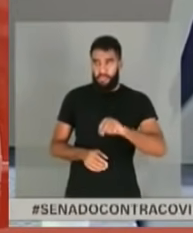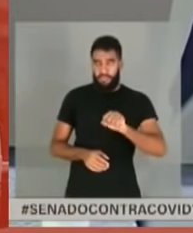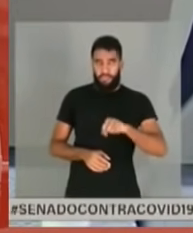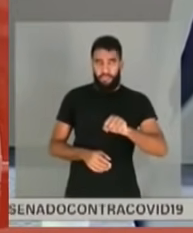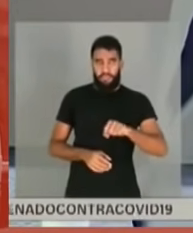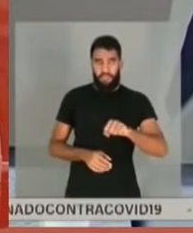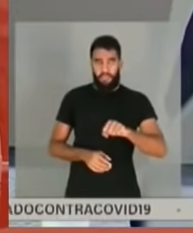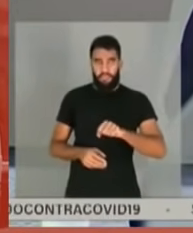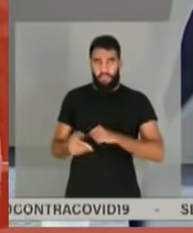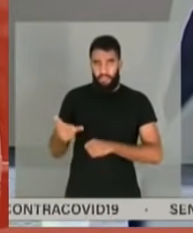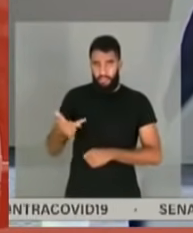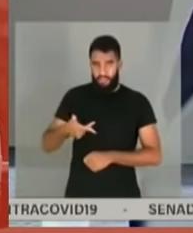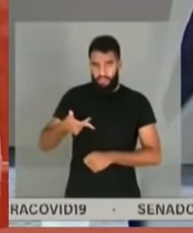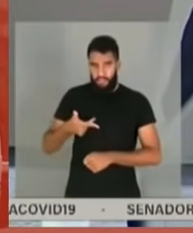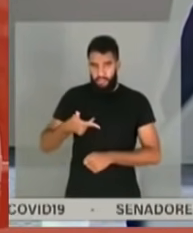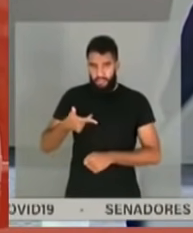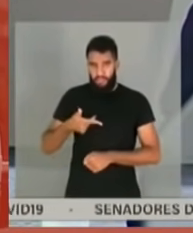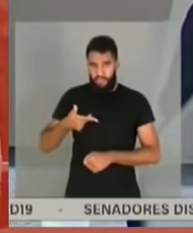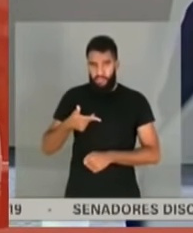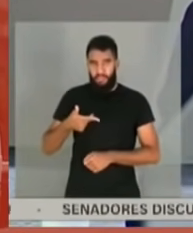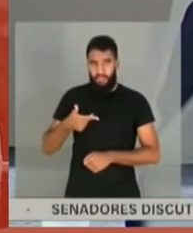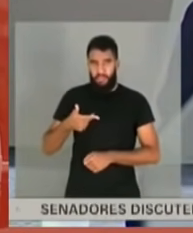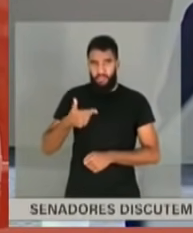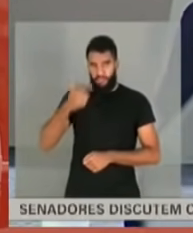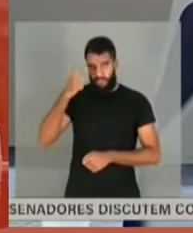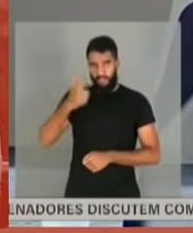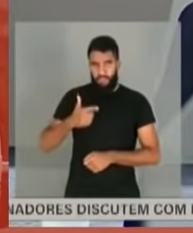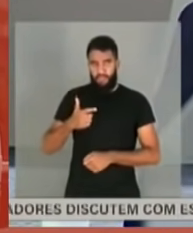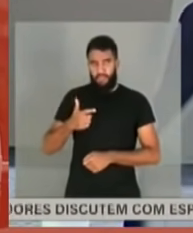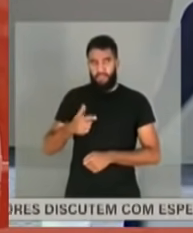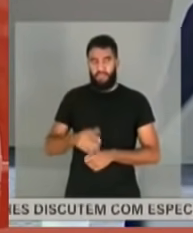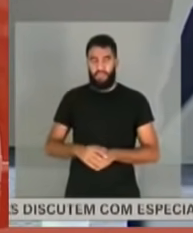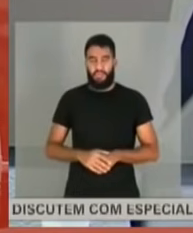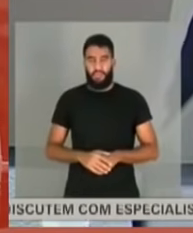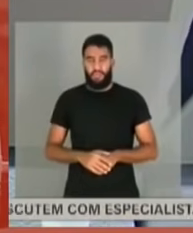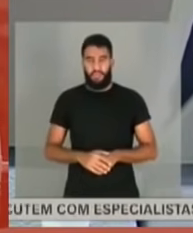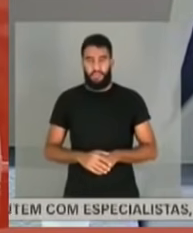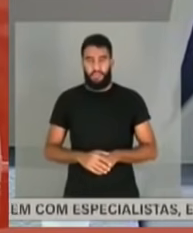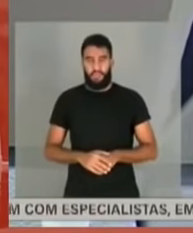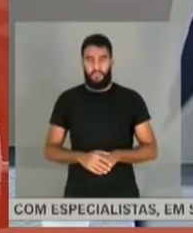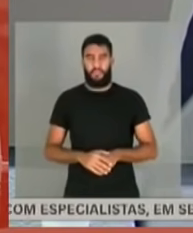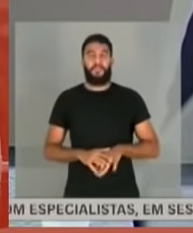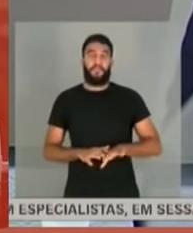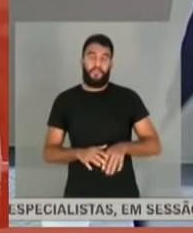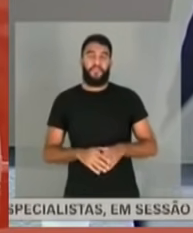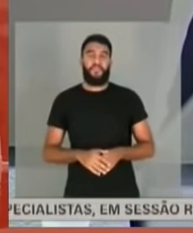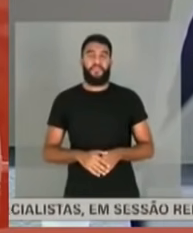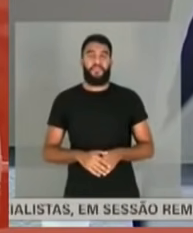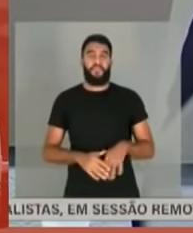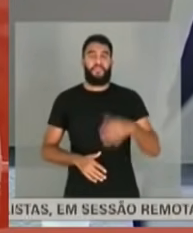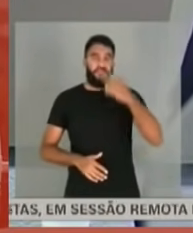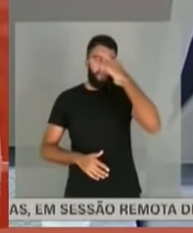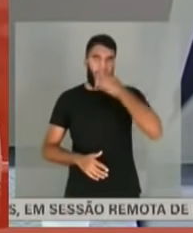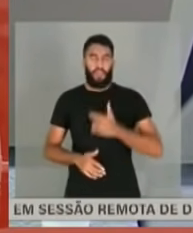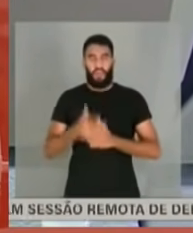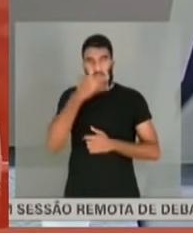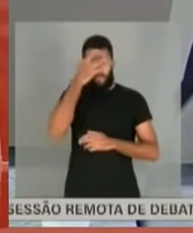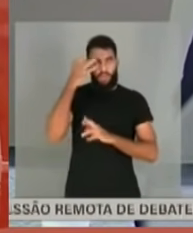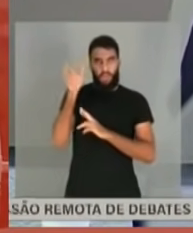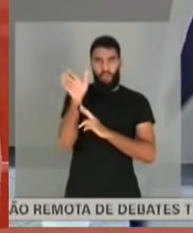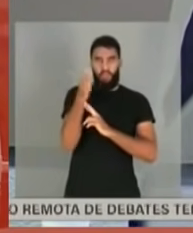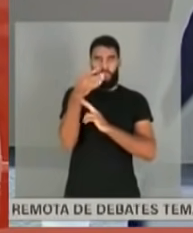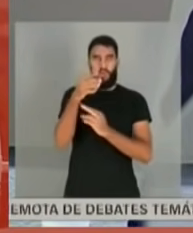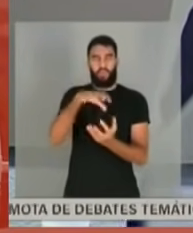recebido, porque não estava na jogada que estava sendo armada de uma negociata de